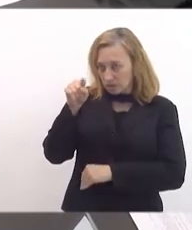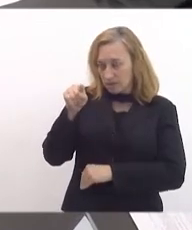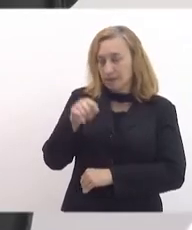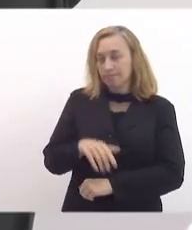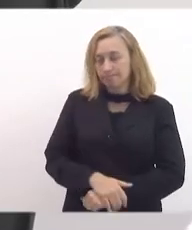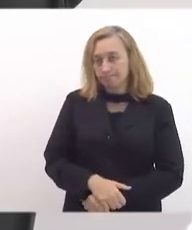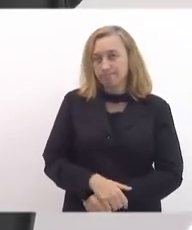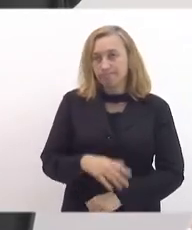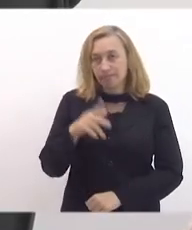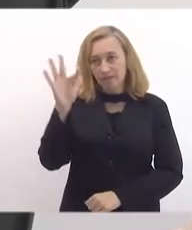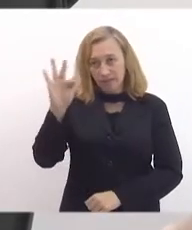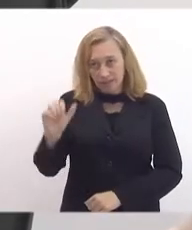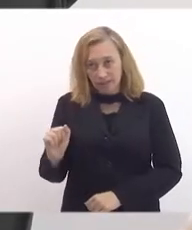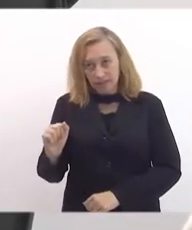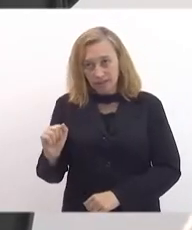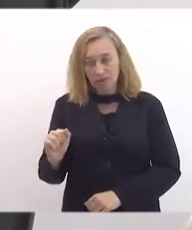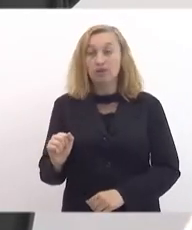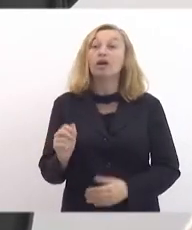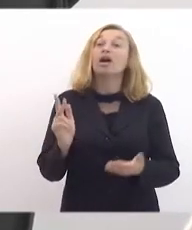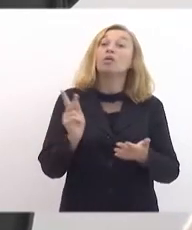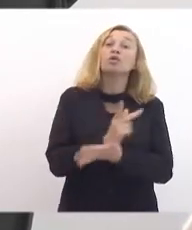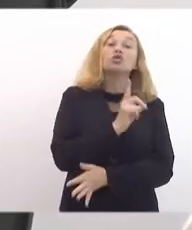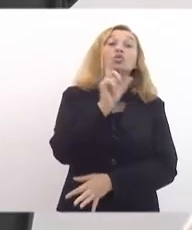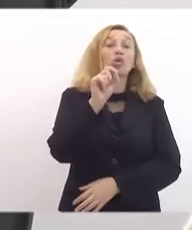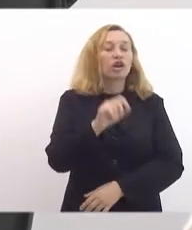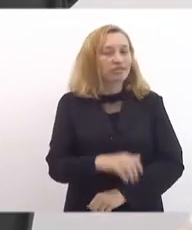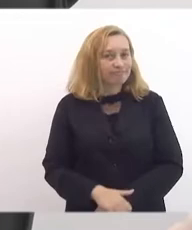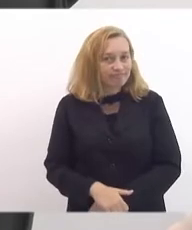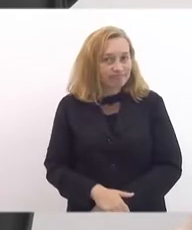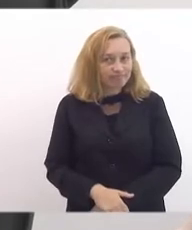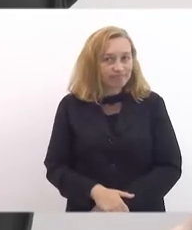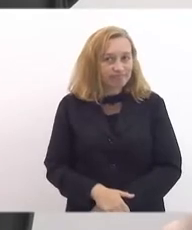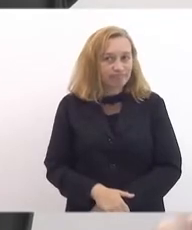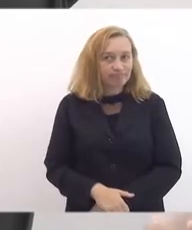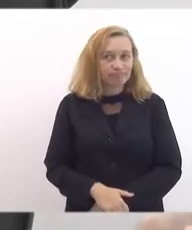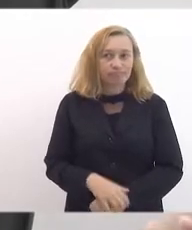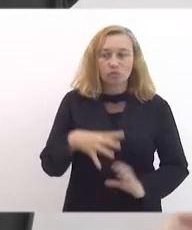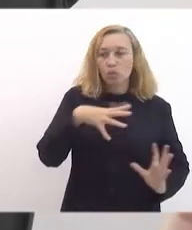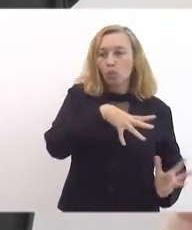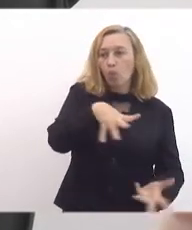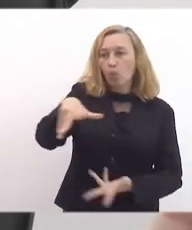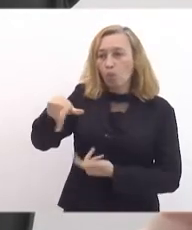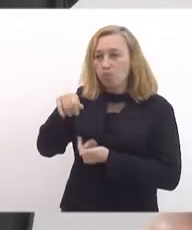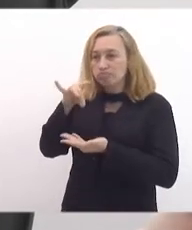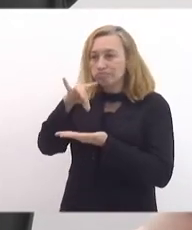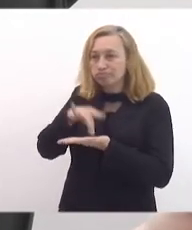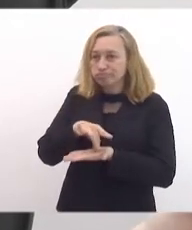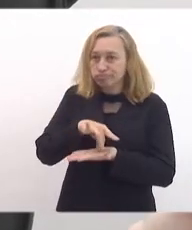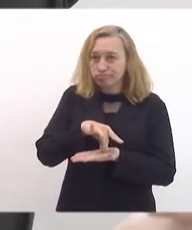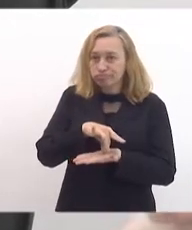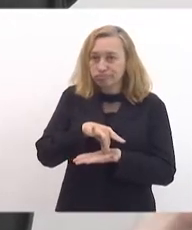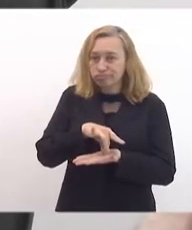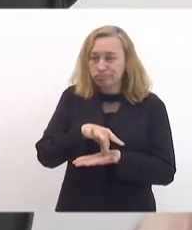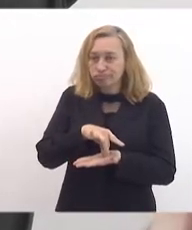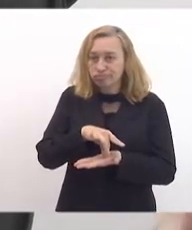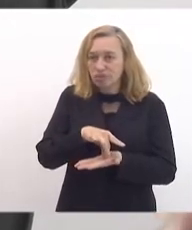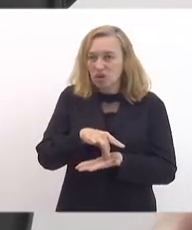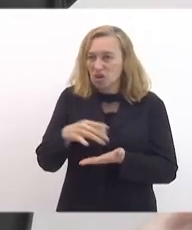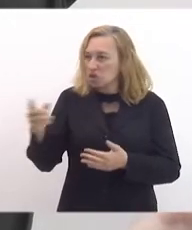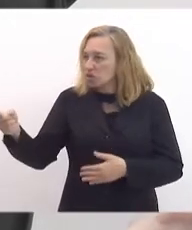para a proposição da Fazenda ocorre que no mundo real não vem nenhum